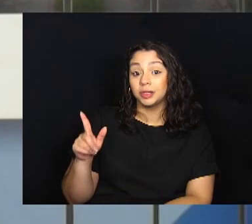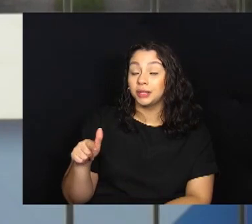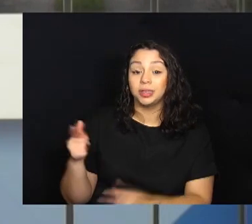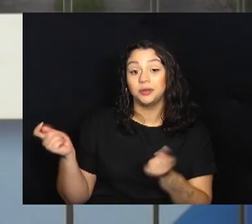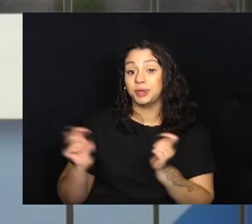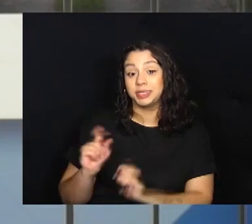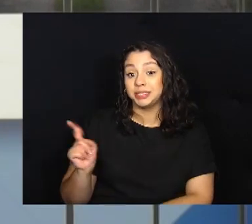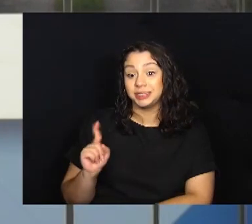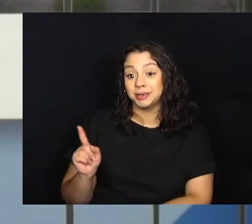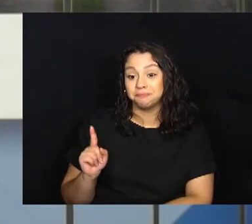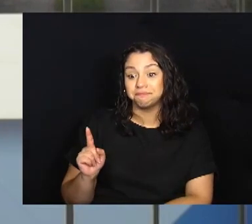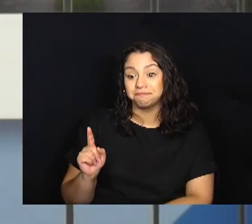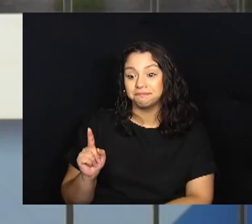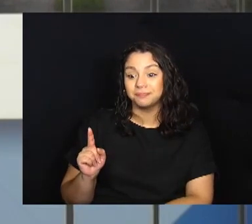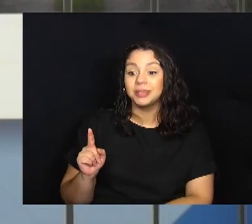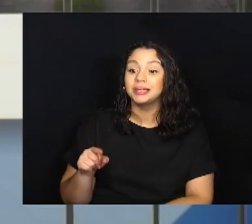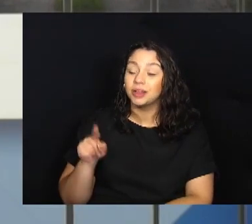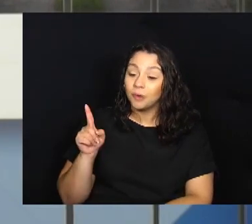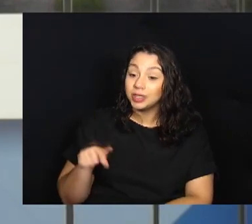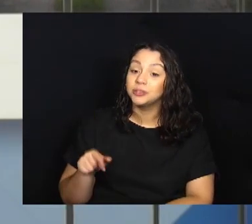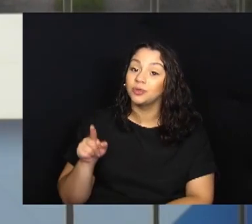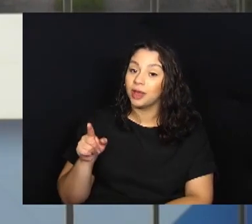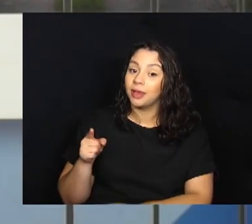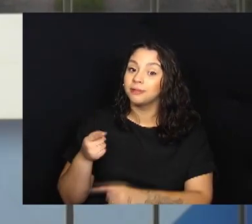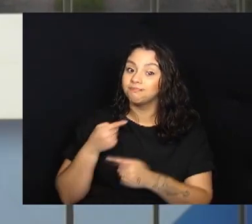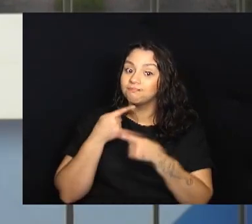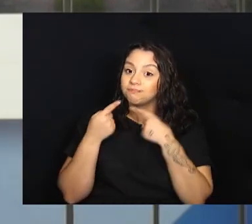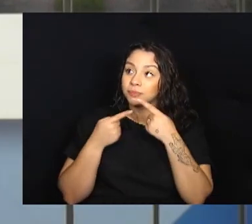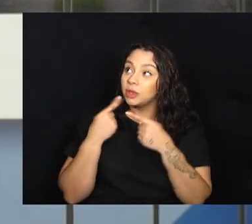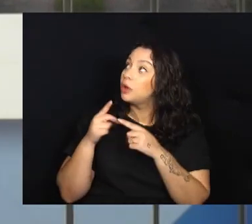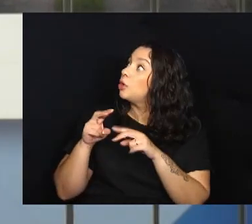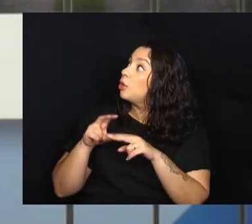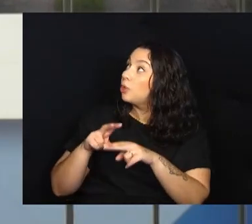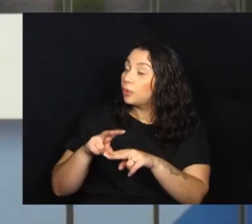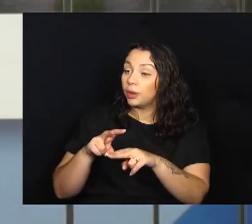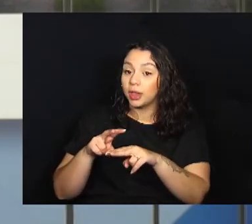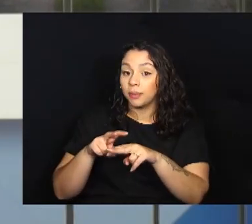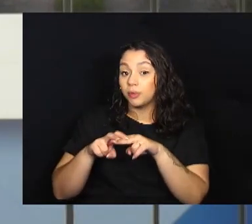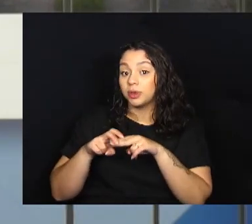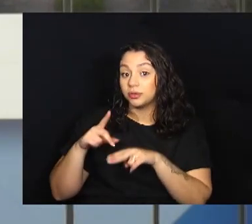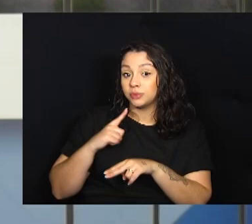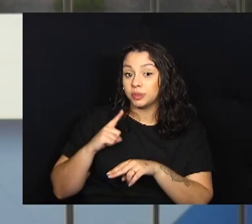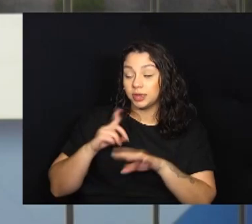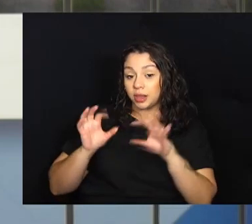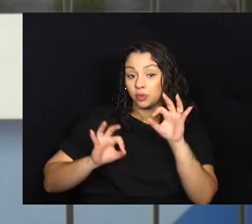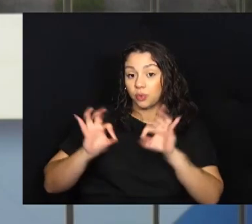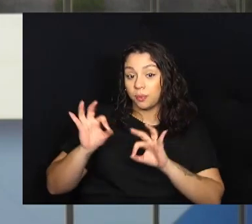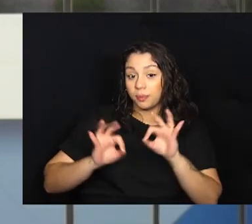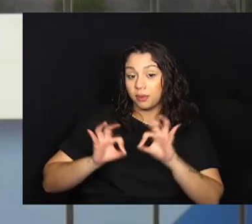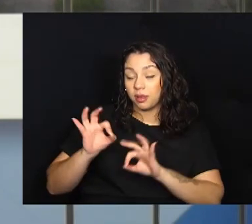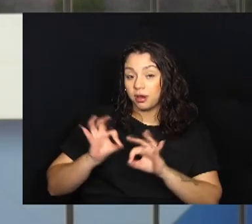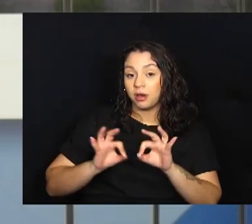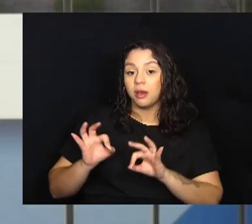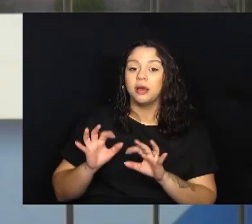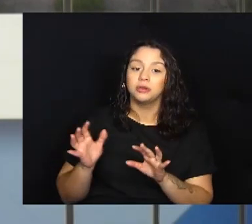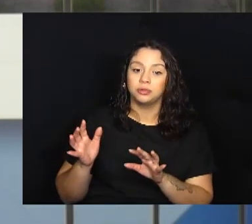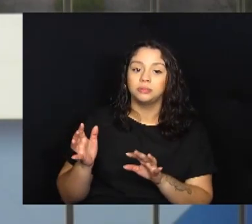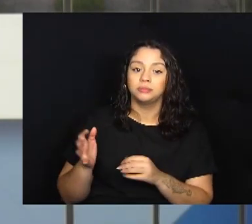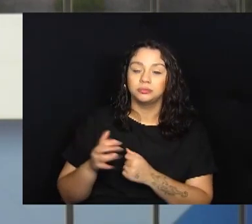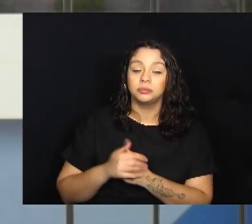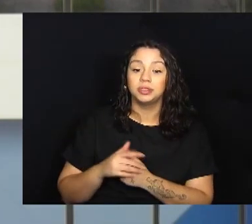desnecessários, né? Então, isso é um questionamento. Por isso que tem um plano de parto, né? A mulher, ela autoriza uma série